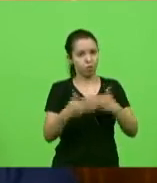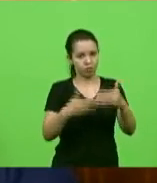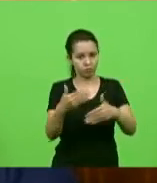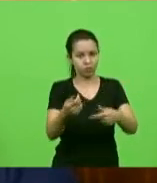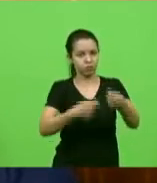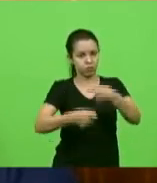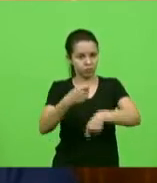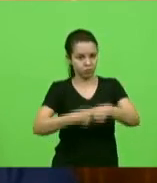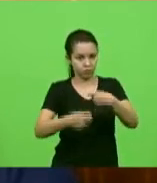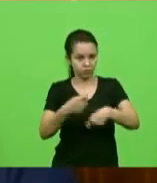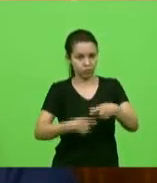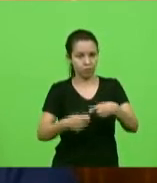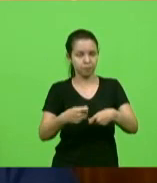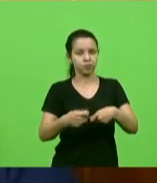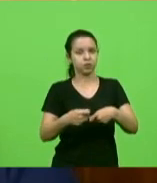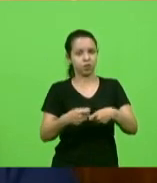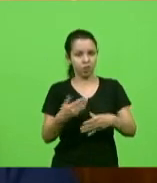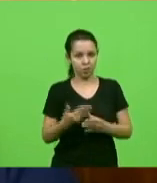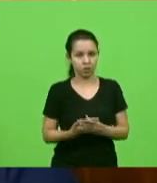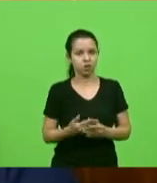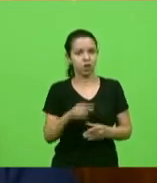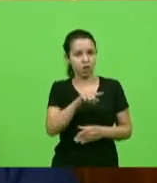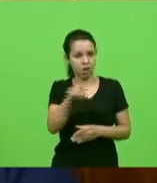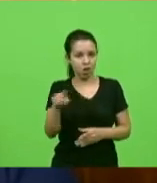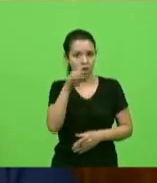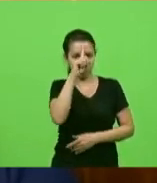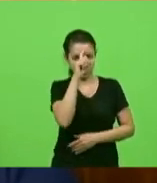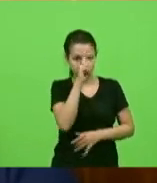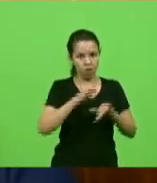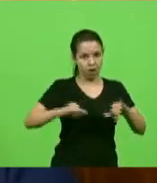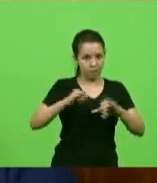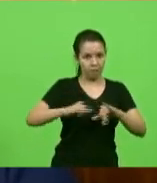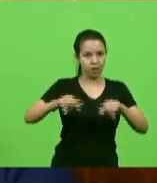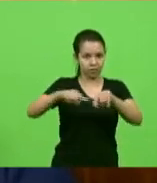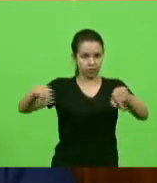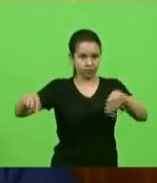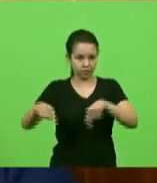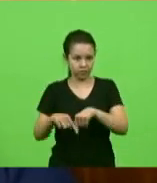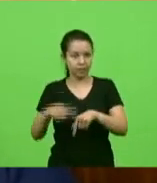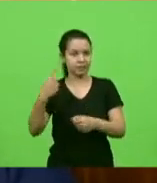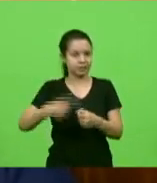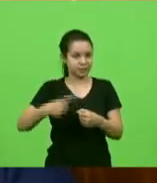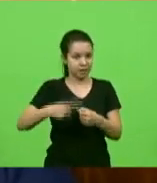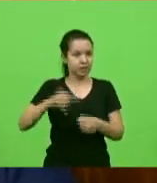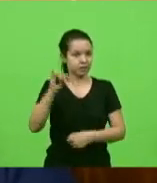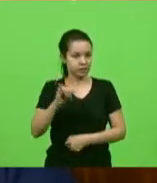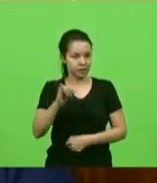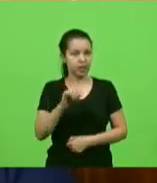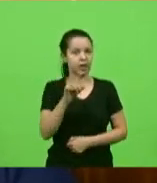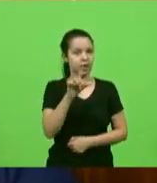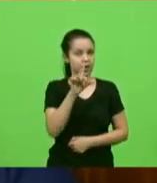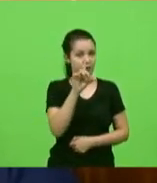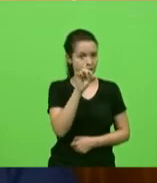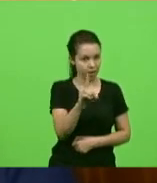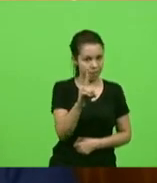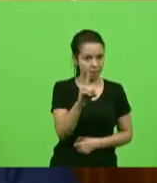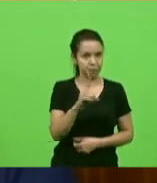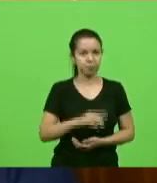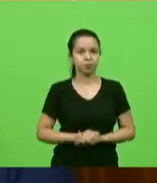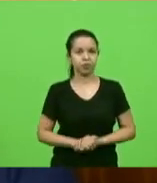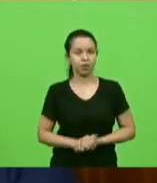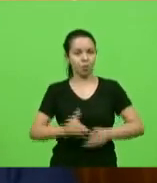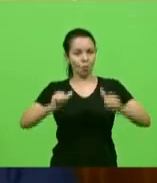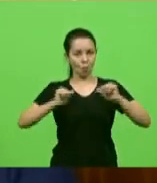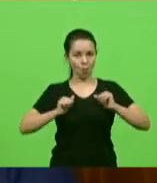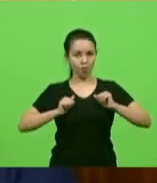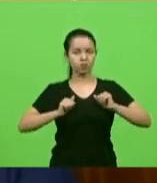para instalação e operação de hospital de campanha na cidade de Itajaí. Letra D,